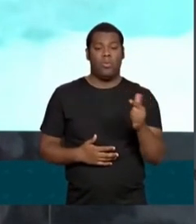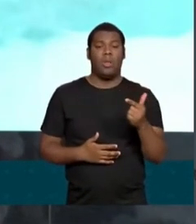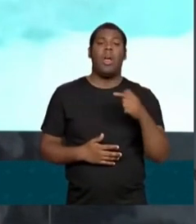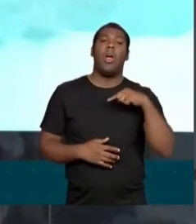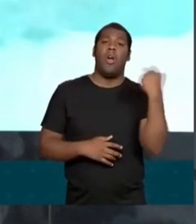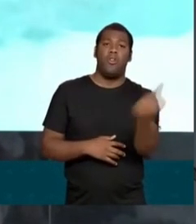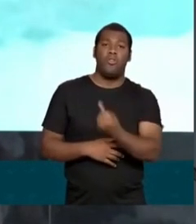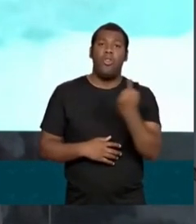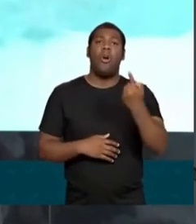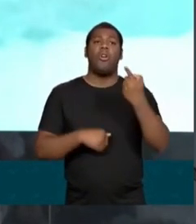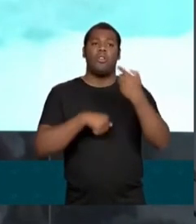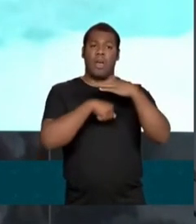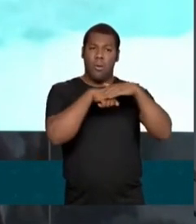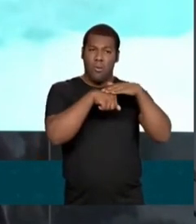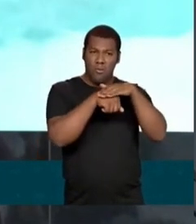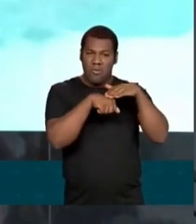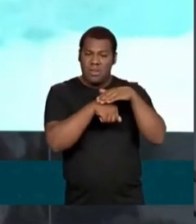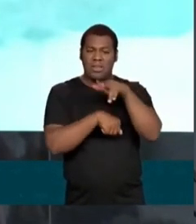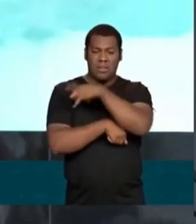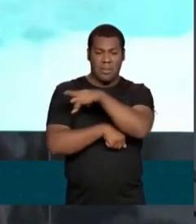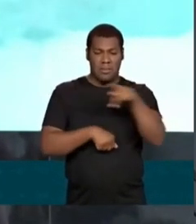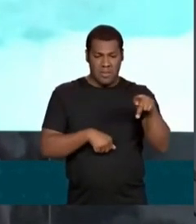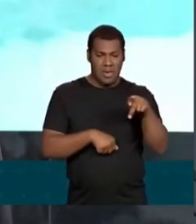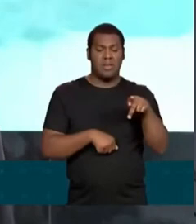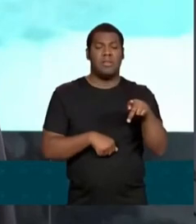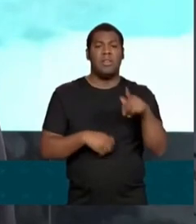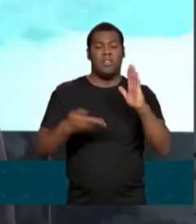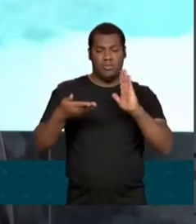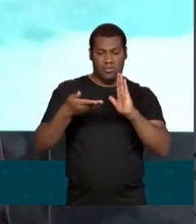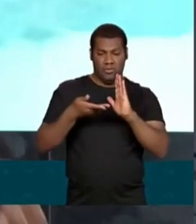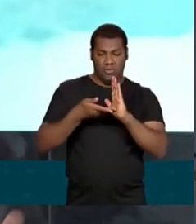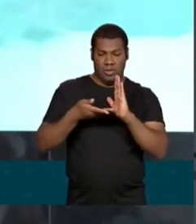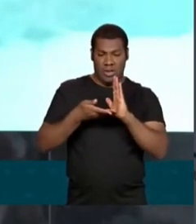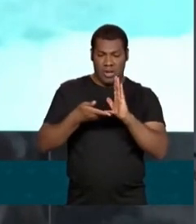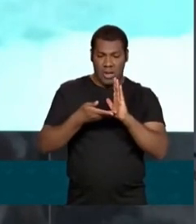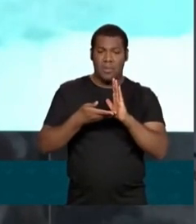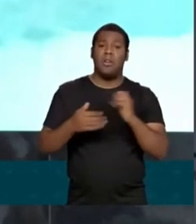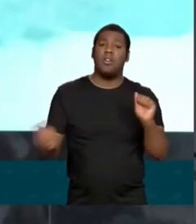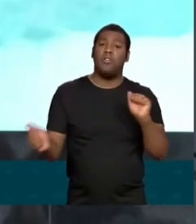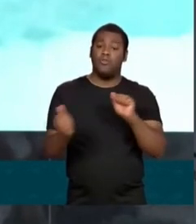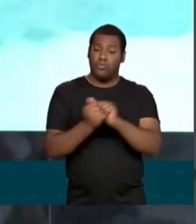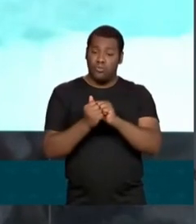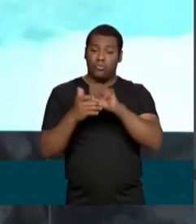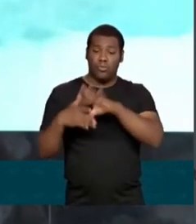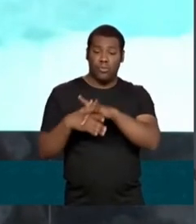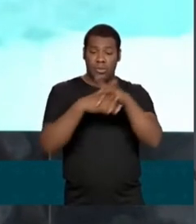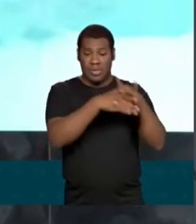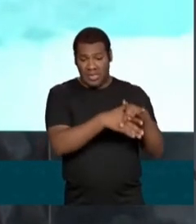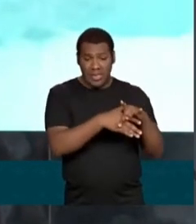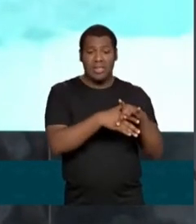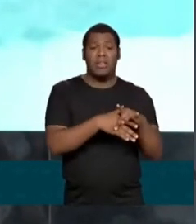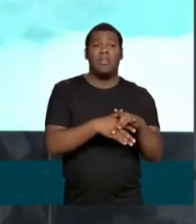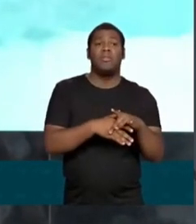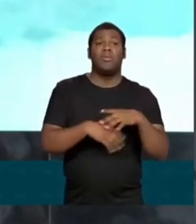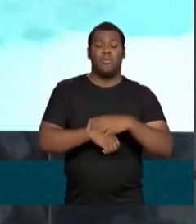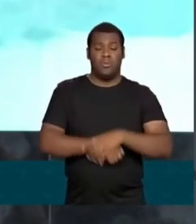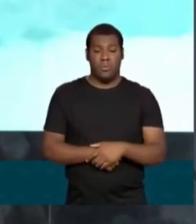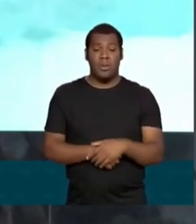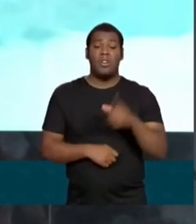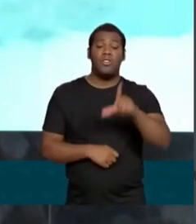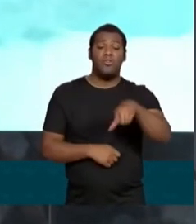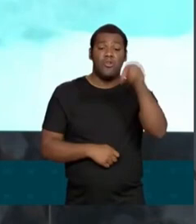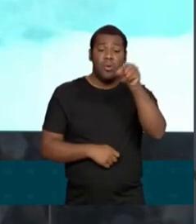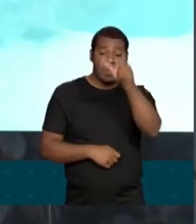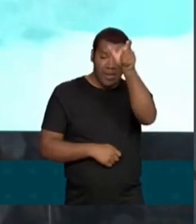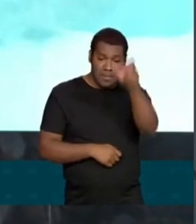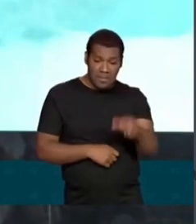conversado com o presidente da Câmara e ele tem sinalizado nesse sentido também junto aos líderes tanto da base da oposição que seja alguém que